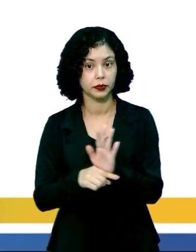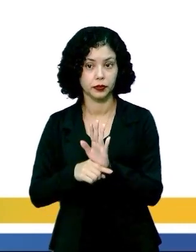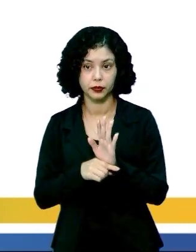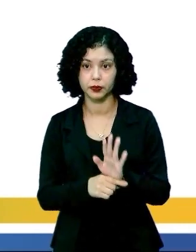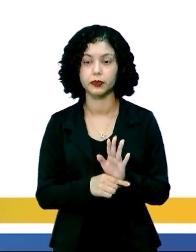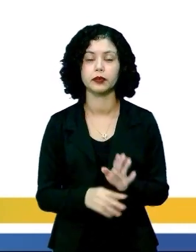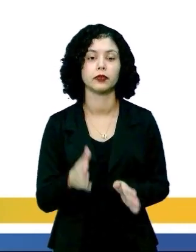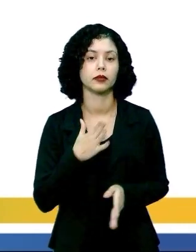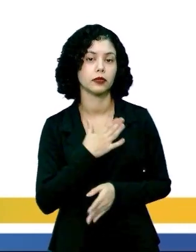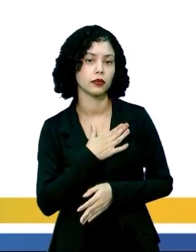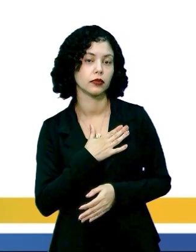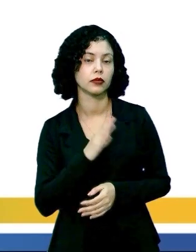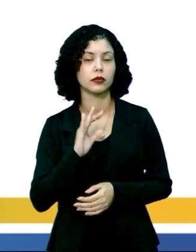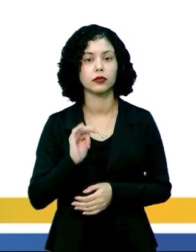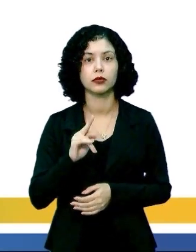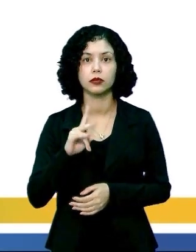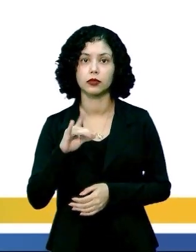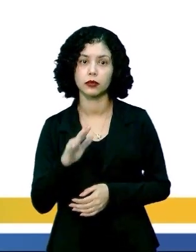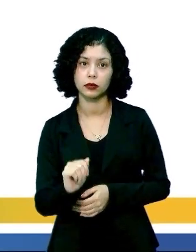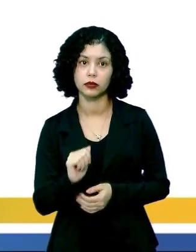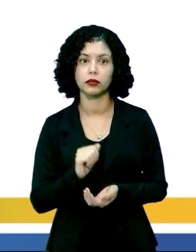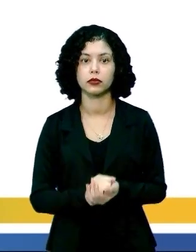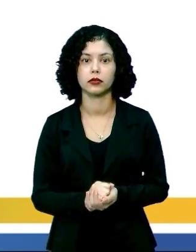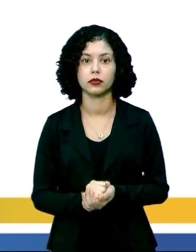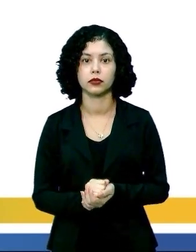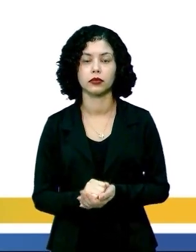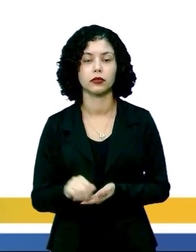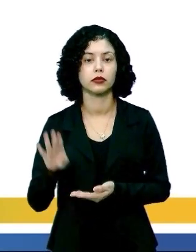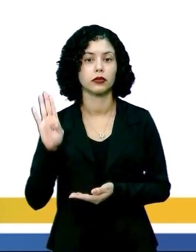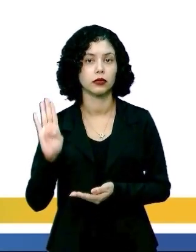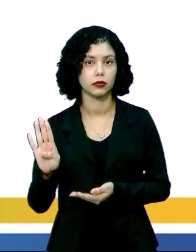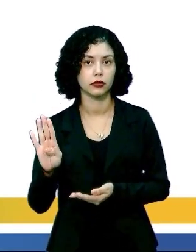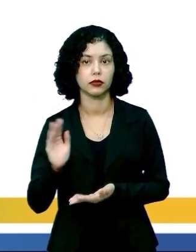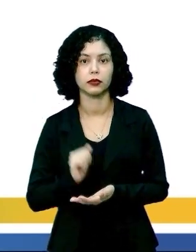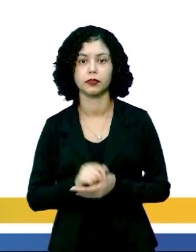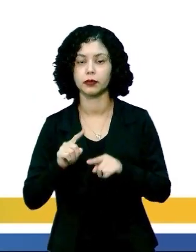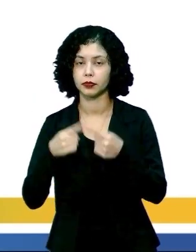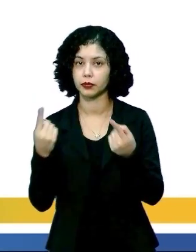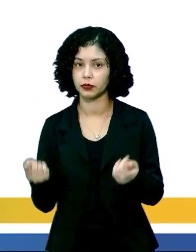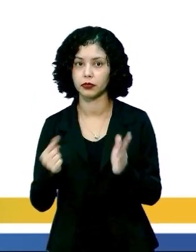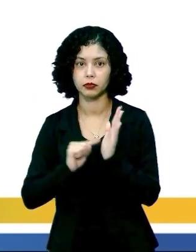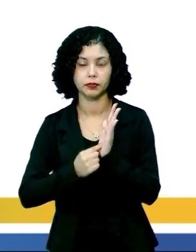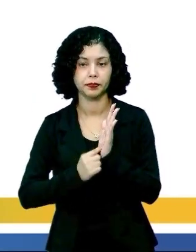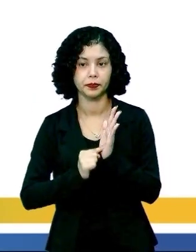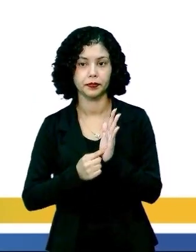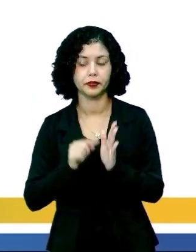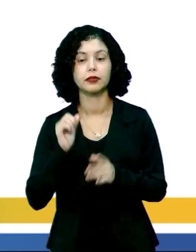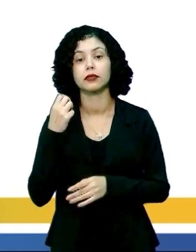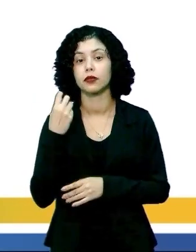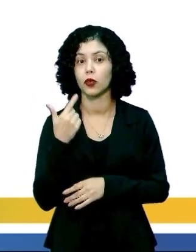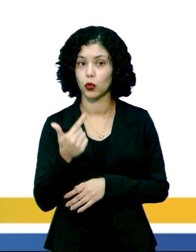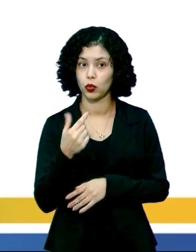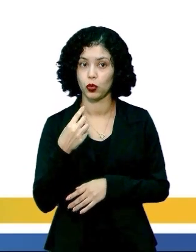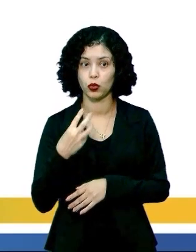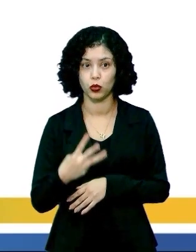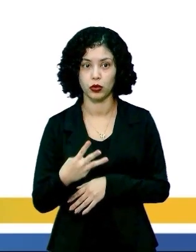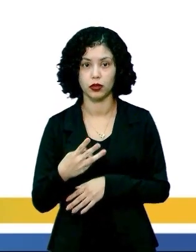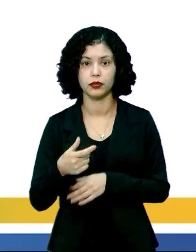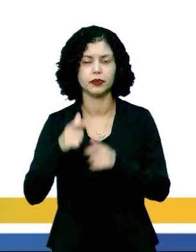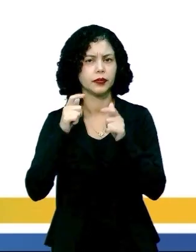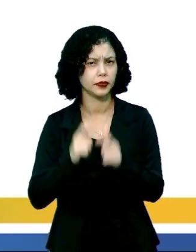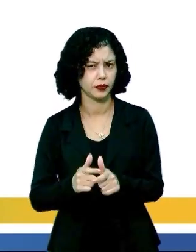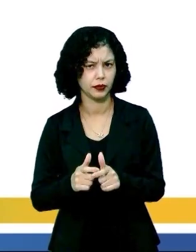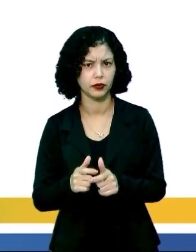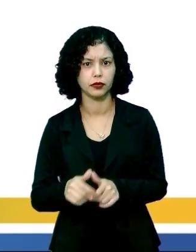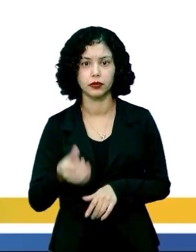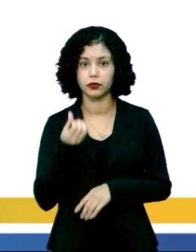tá? Que o meu contradomínio está no conjunto B. Porém, o ponto 2 e 3 está localizado